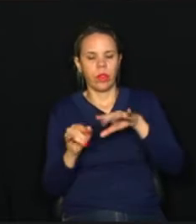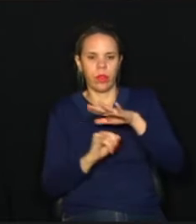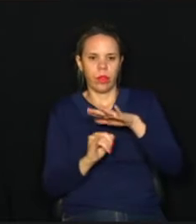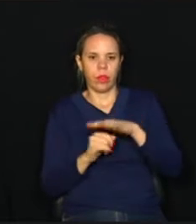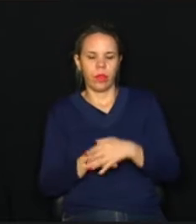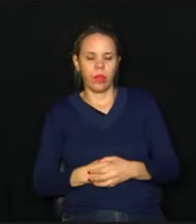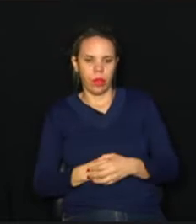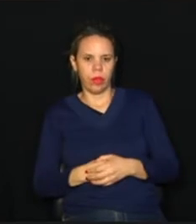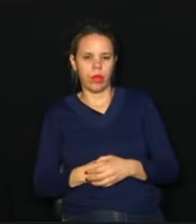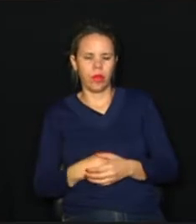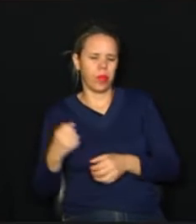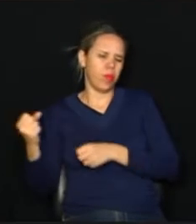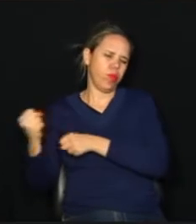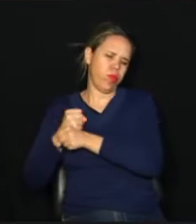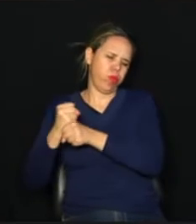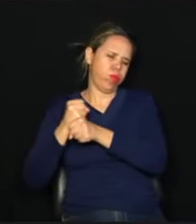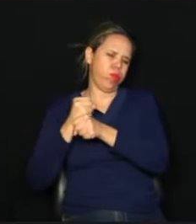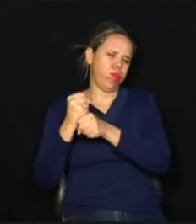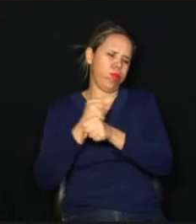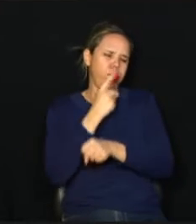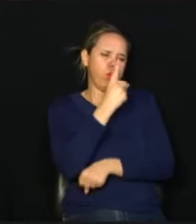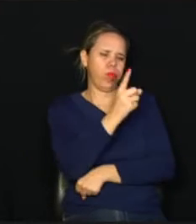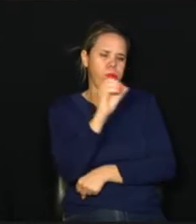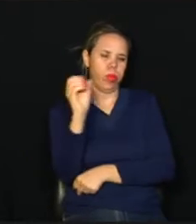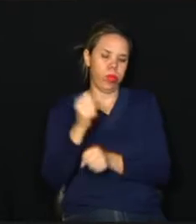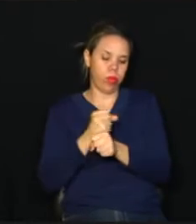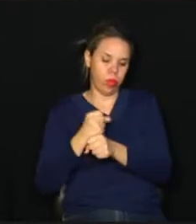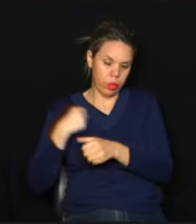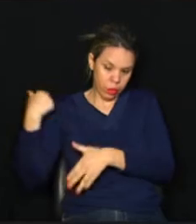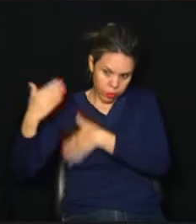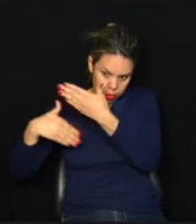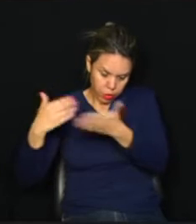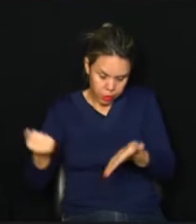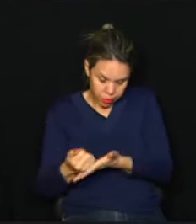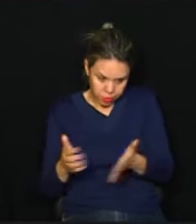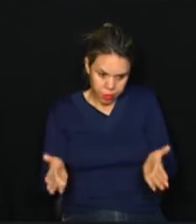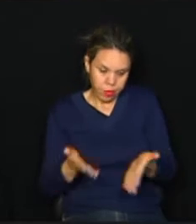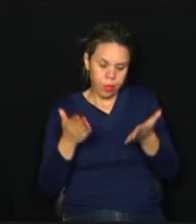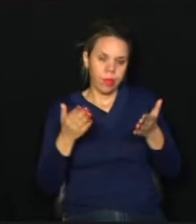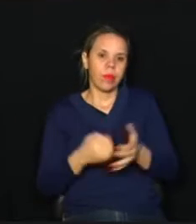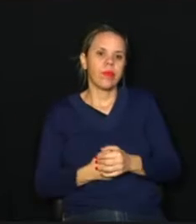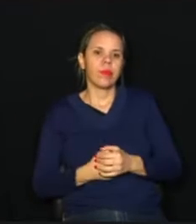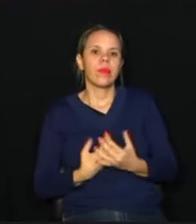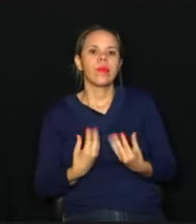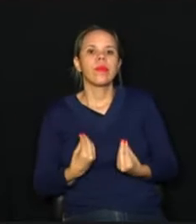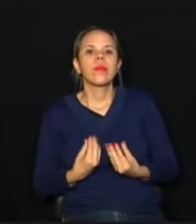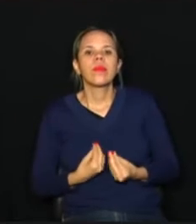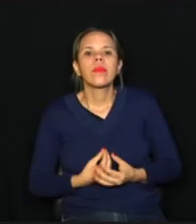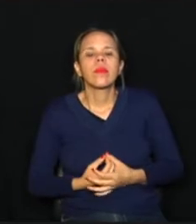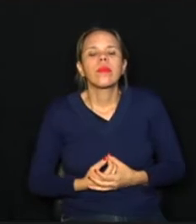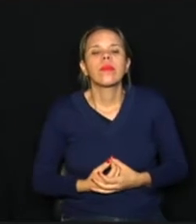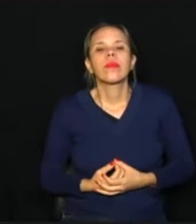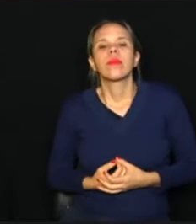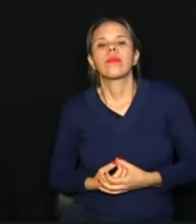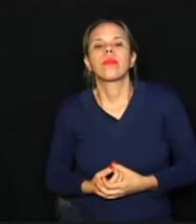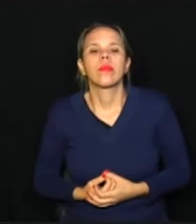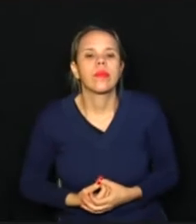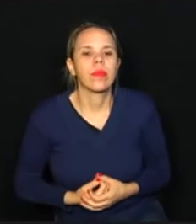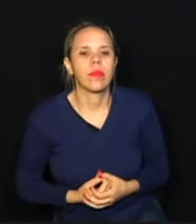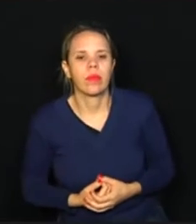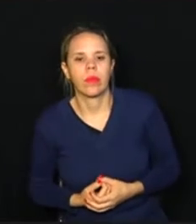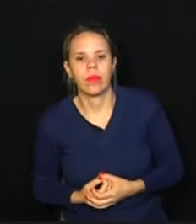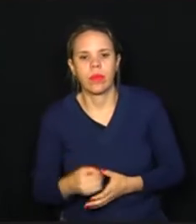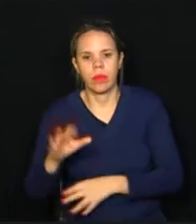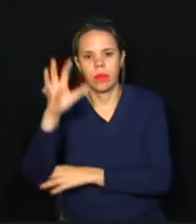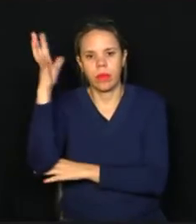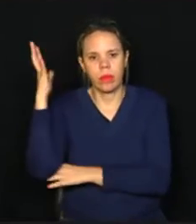instituições centenárias que contribuíram e muito na área ambiental,